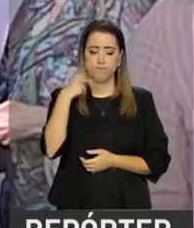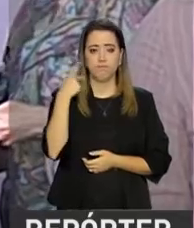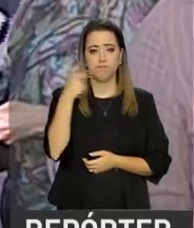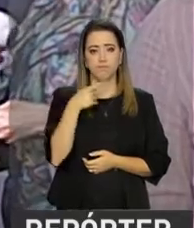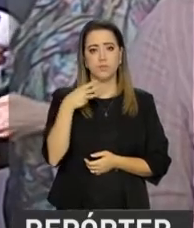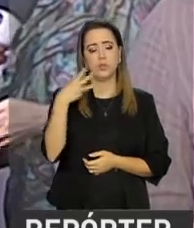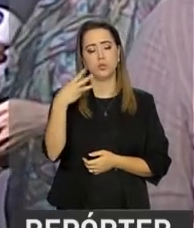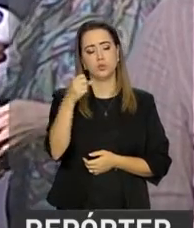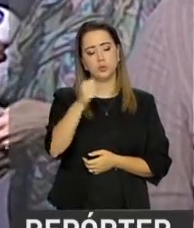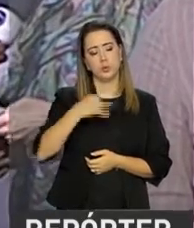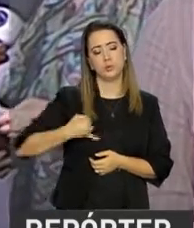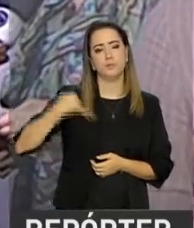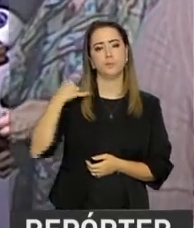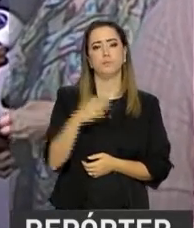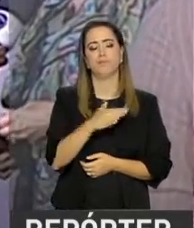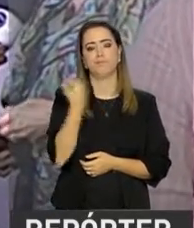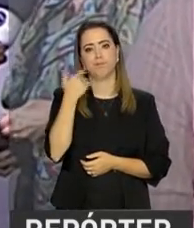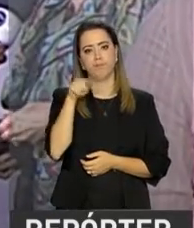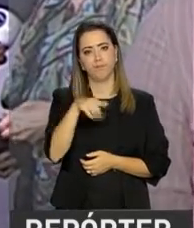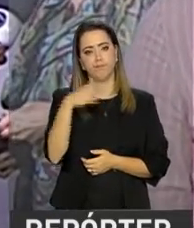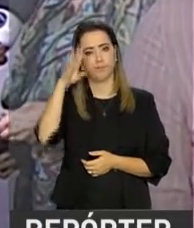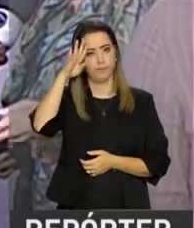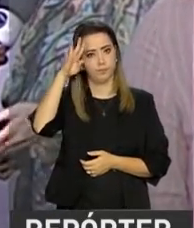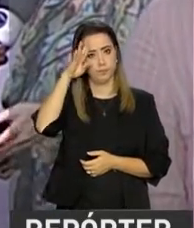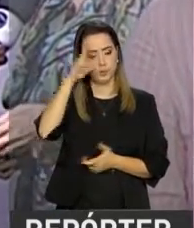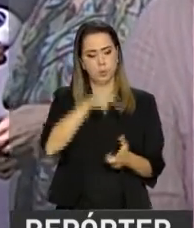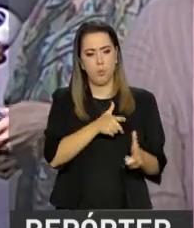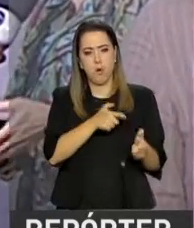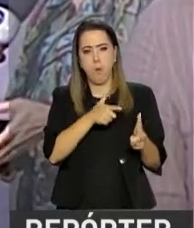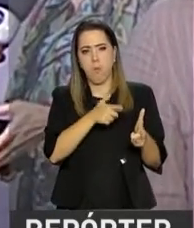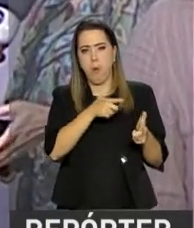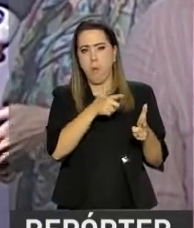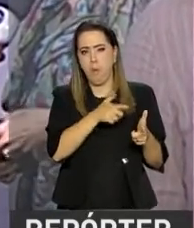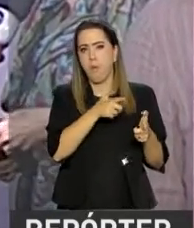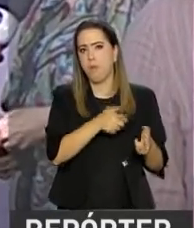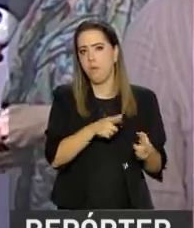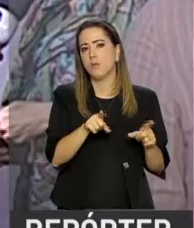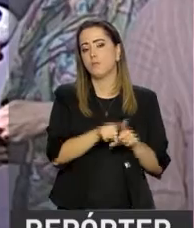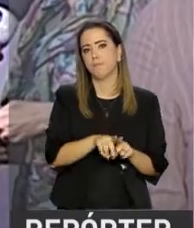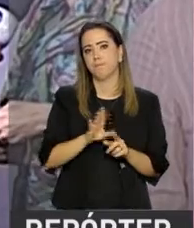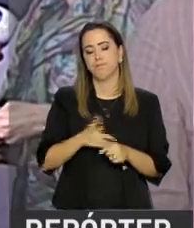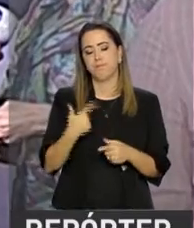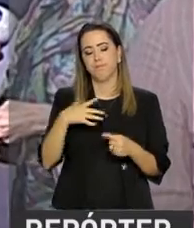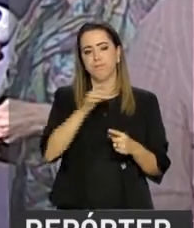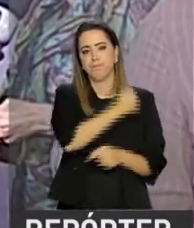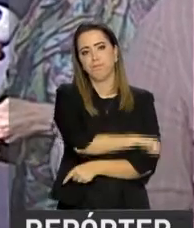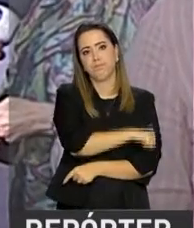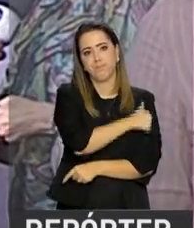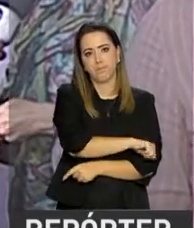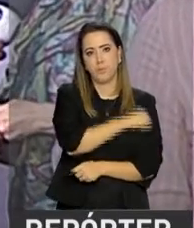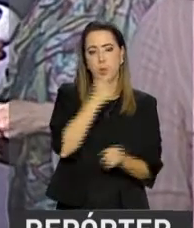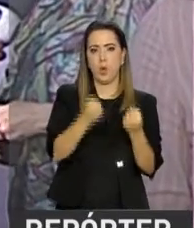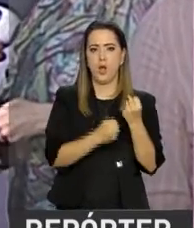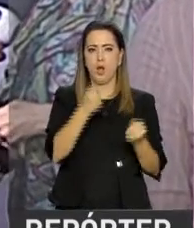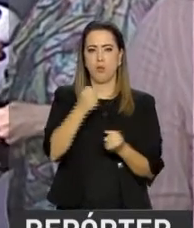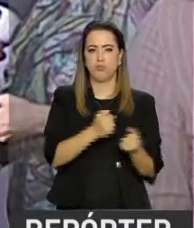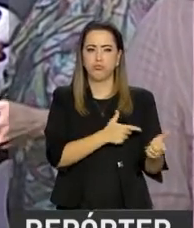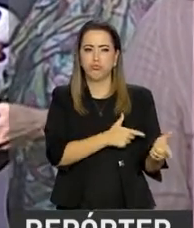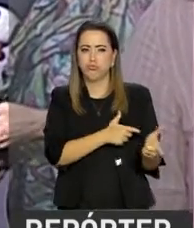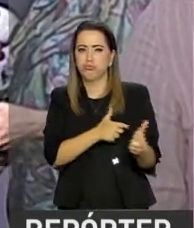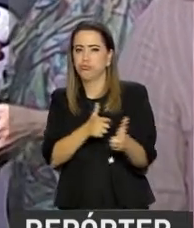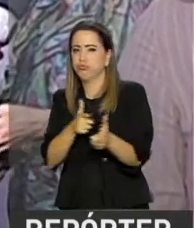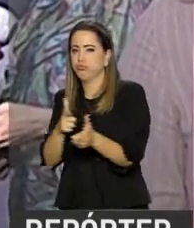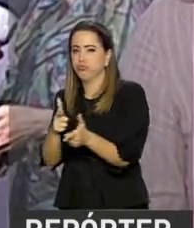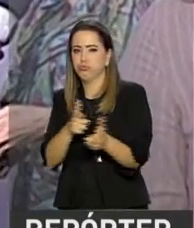foi assassinada na noite desta quarta-feira, no centro do Rio de Janeiro, quando o carro em que estava foi atingido por